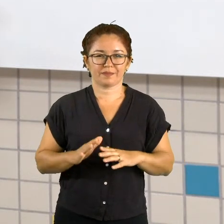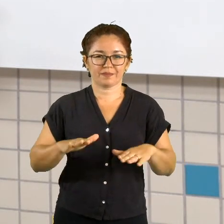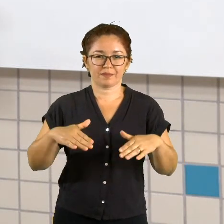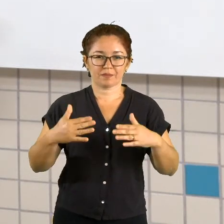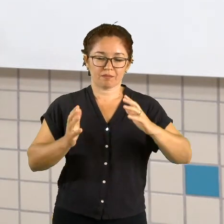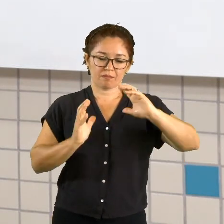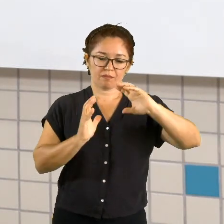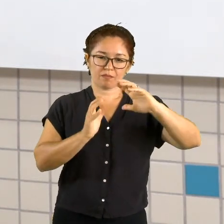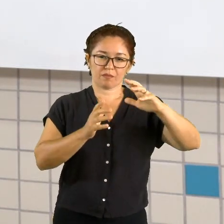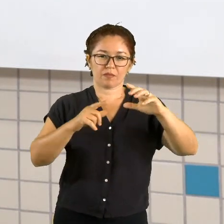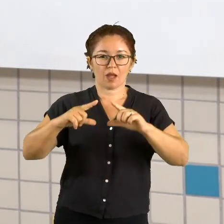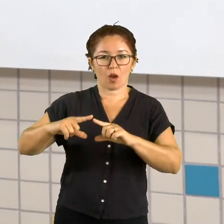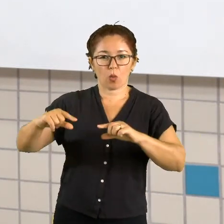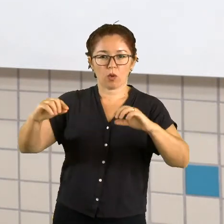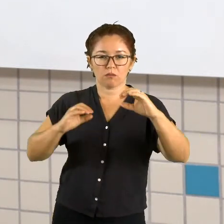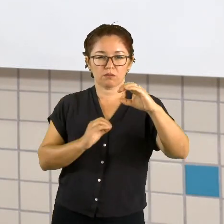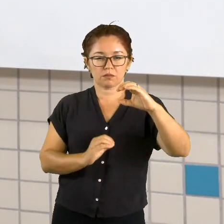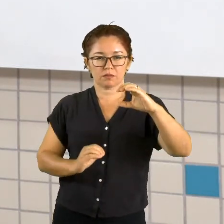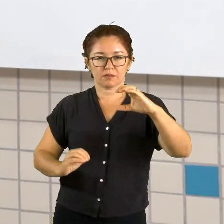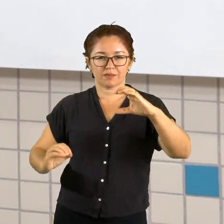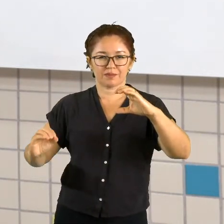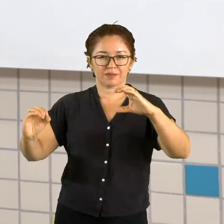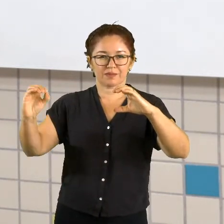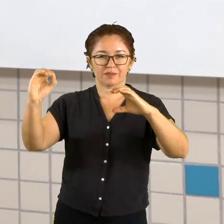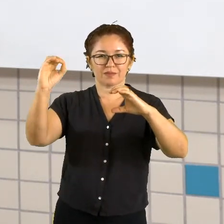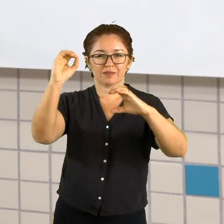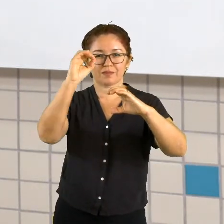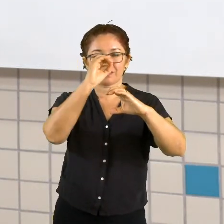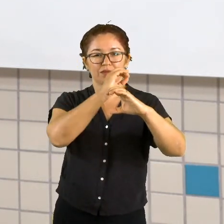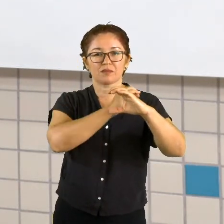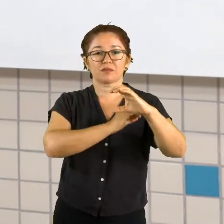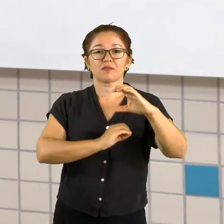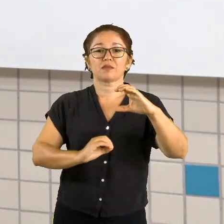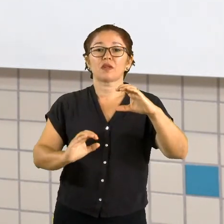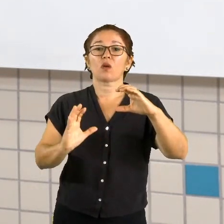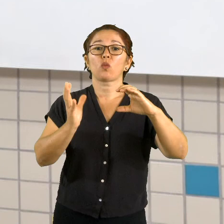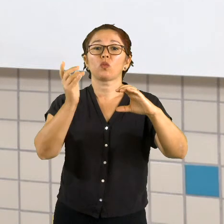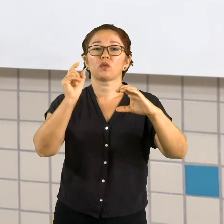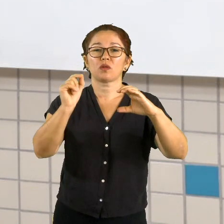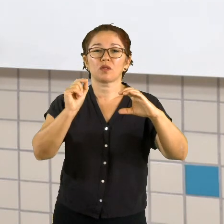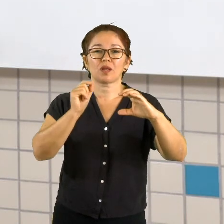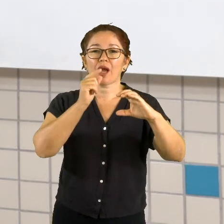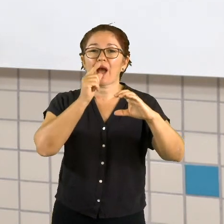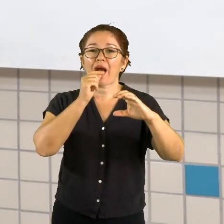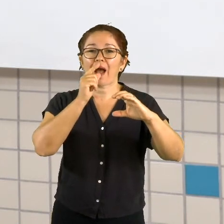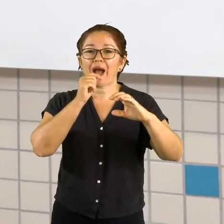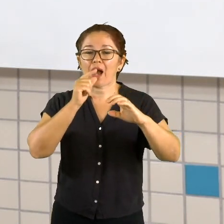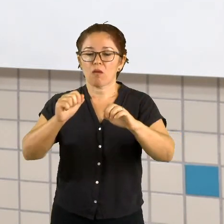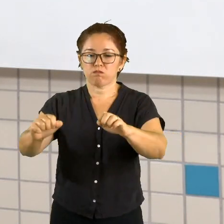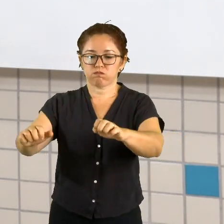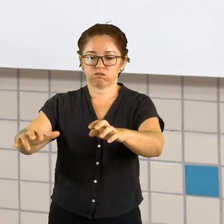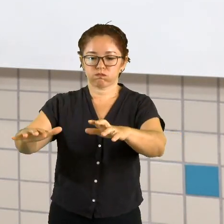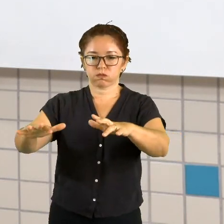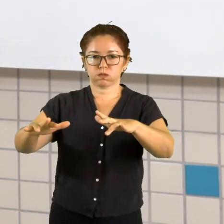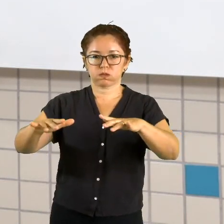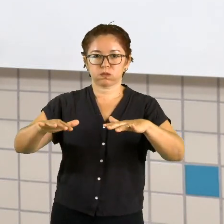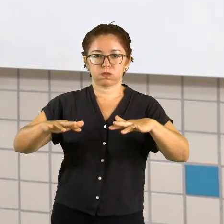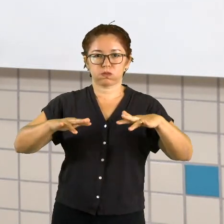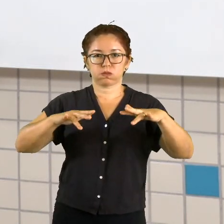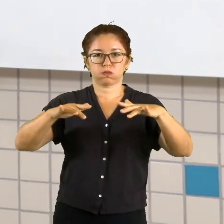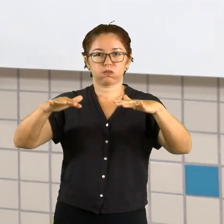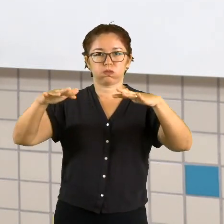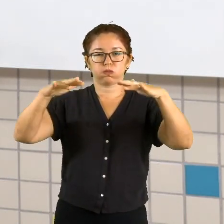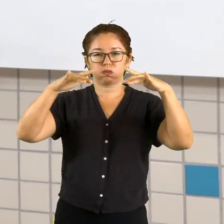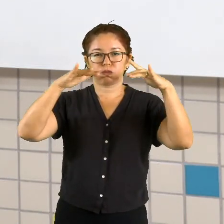em torno da Terra, as marés vão se levantando, ou a água vai sendo puxada para a Lua.